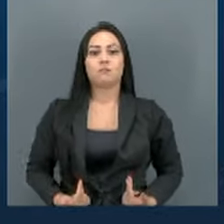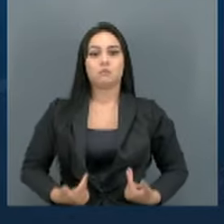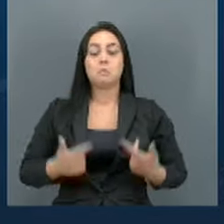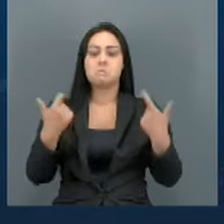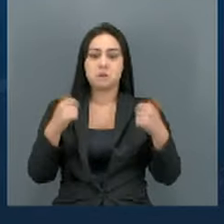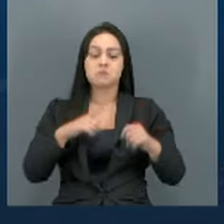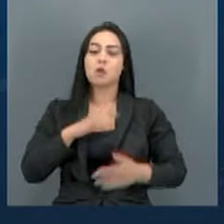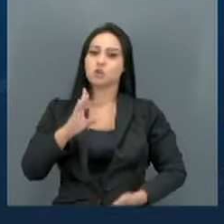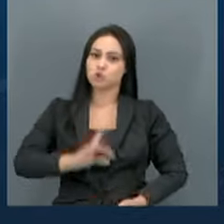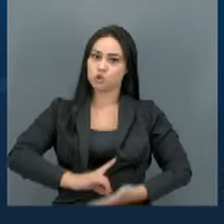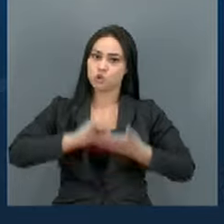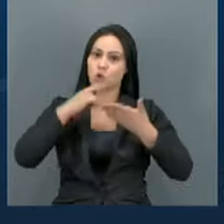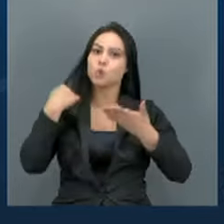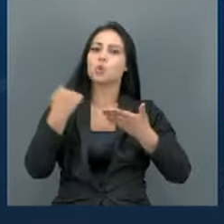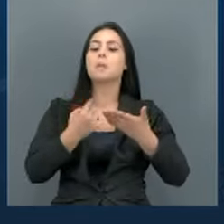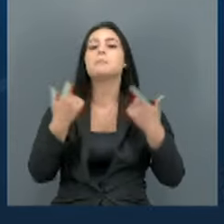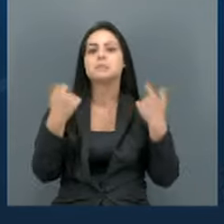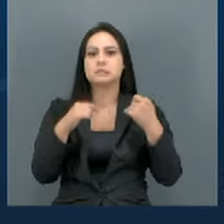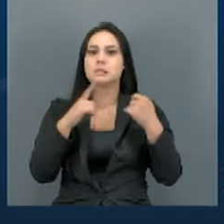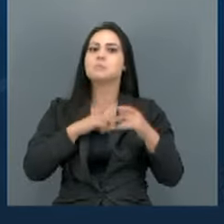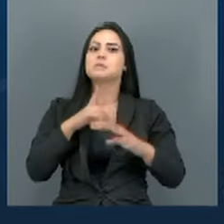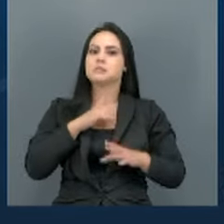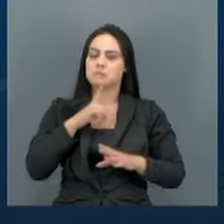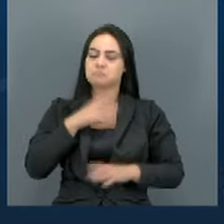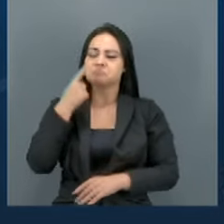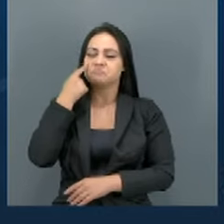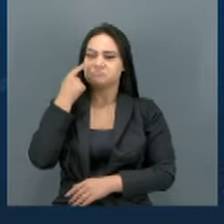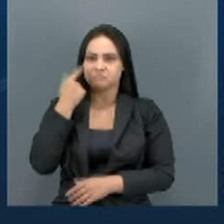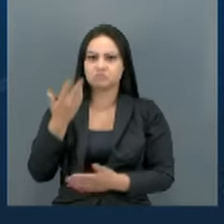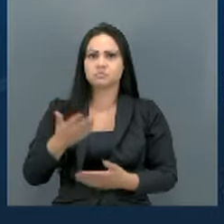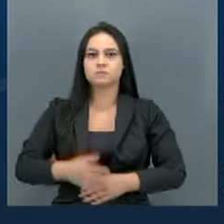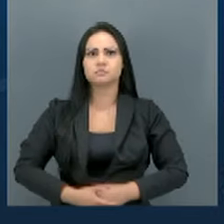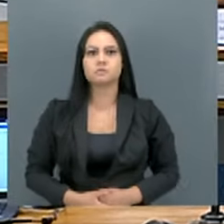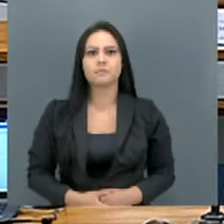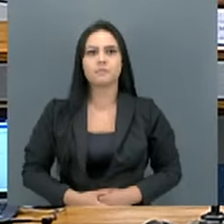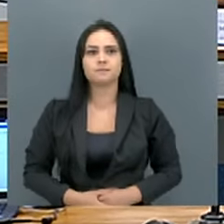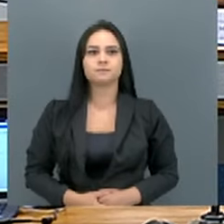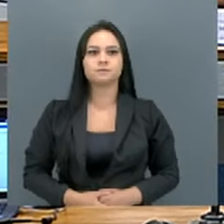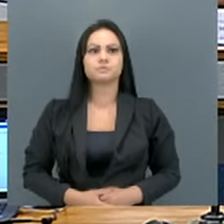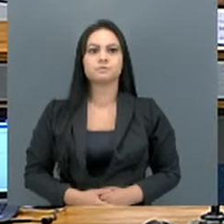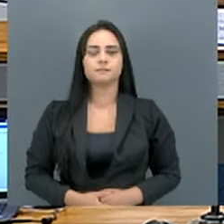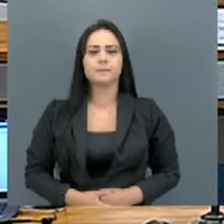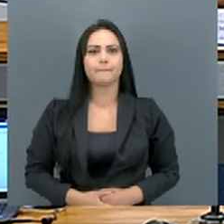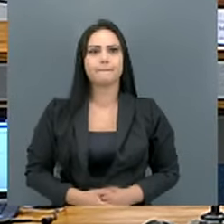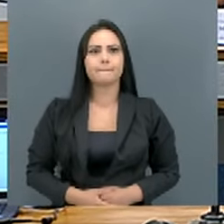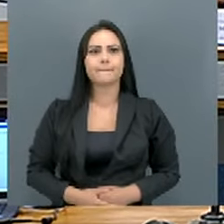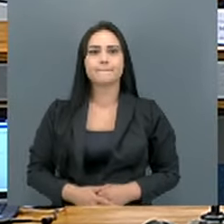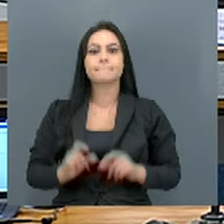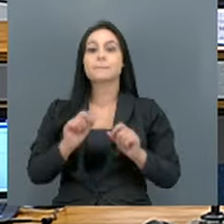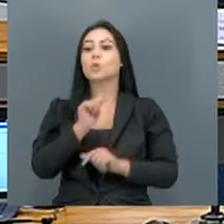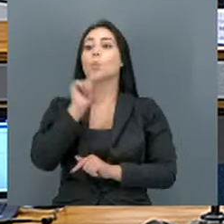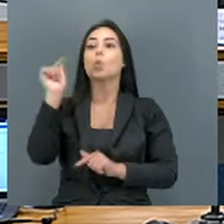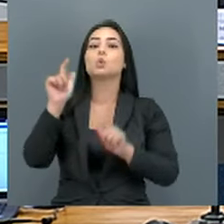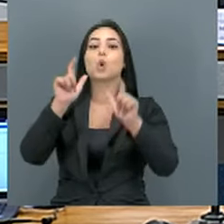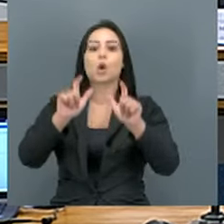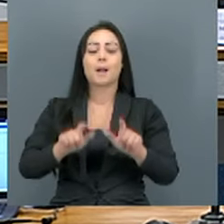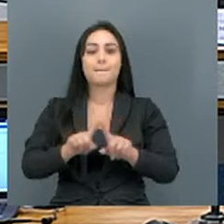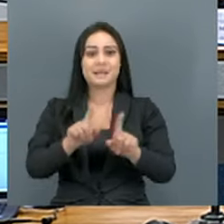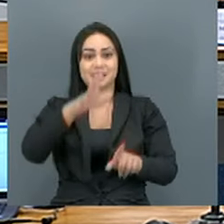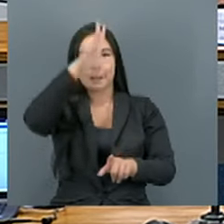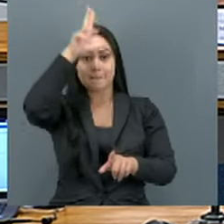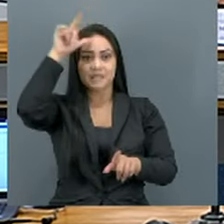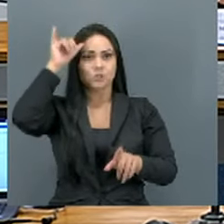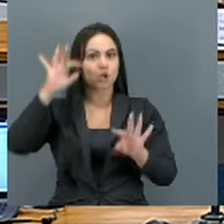nossa dignidade e nós precisamos de ser vista. É verdade. Isso aí é no outro local, mas a Amazônia é toda